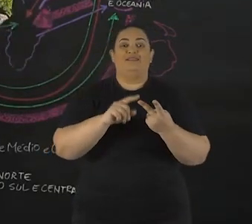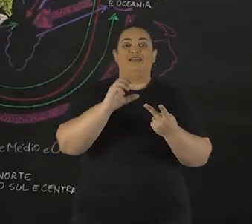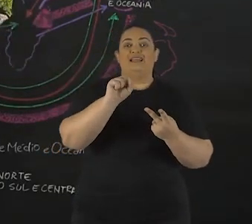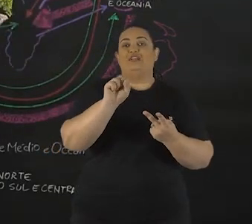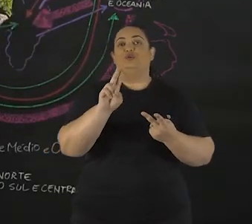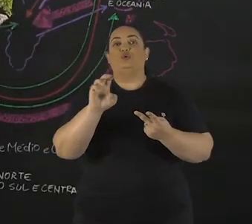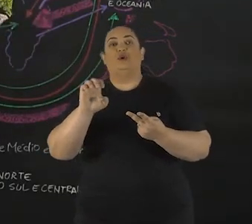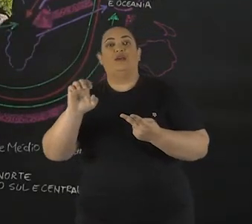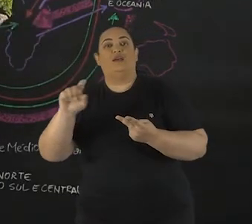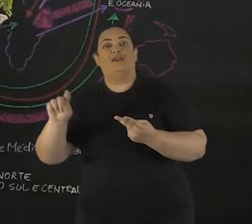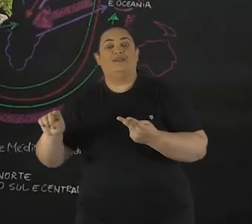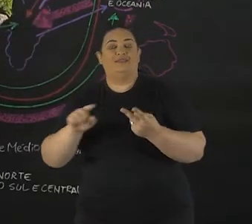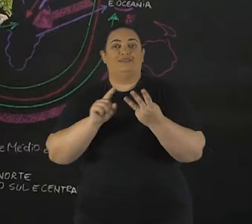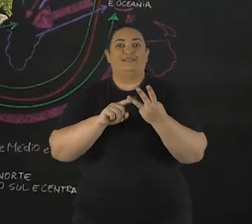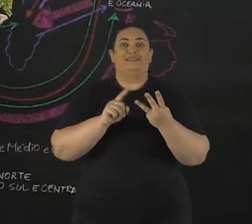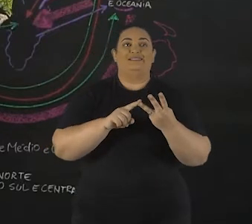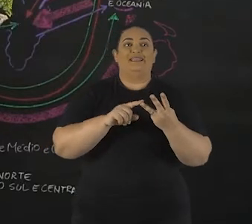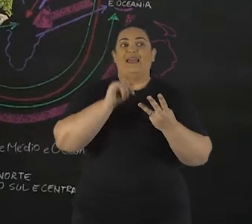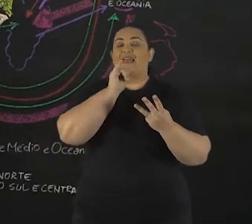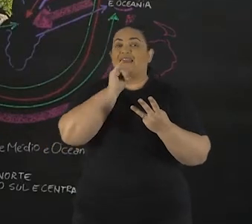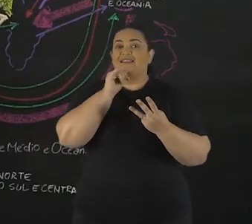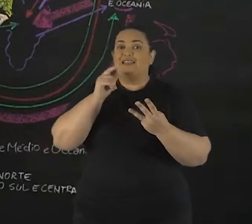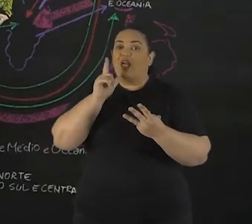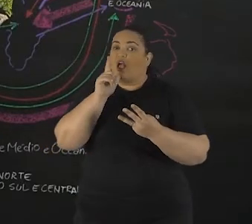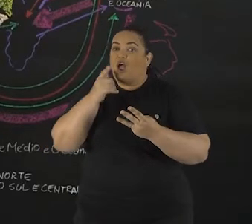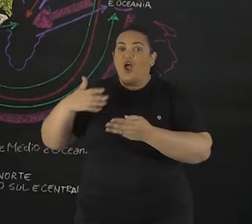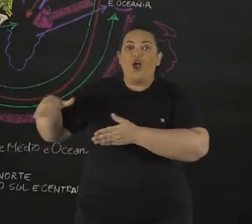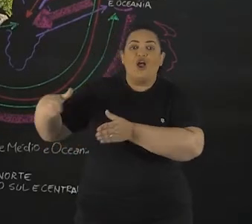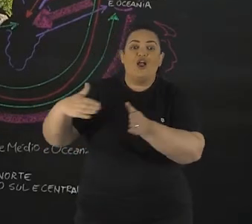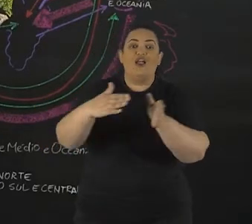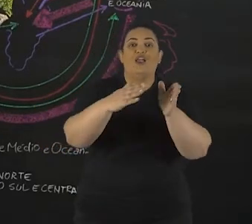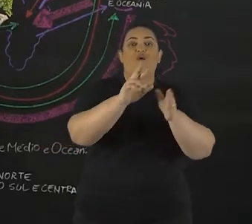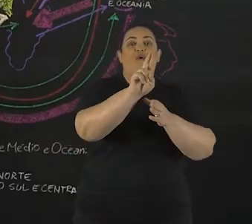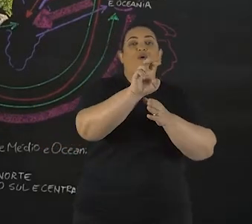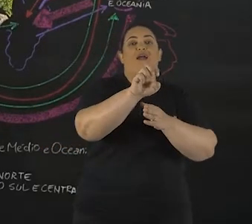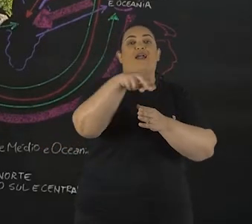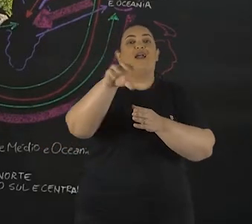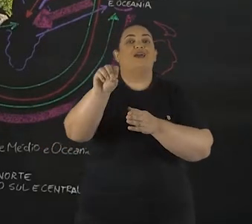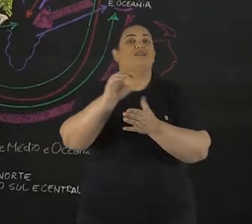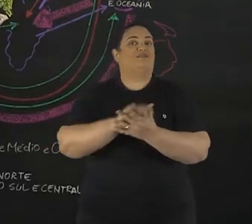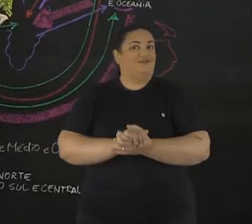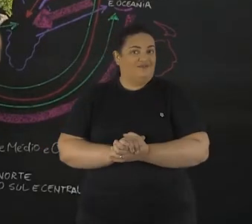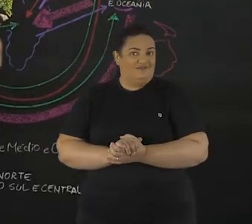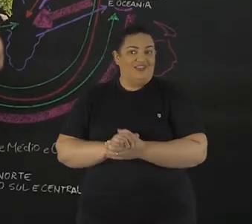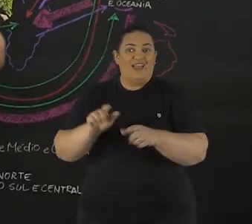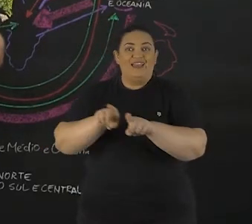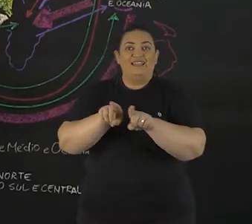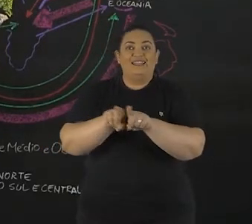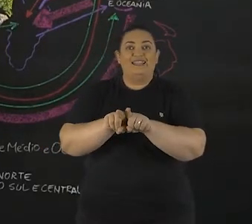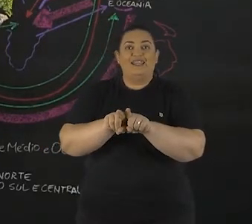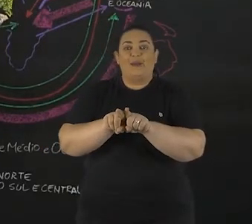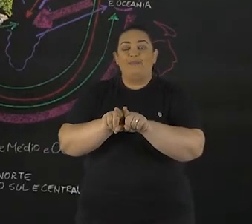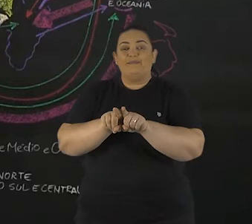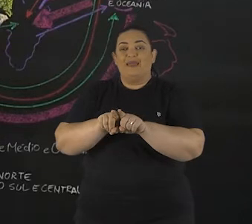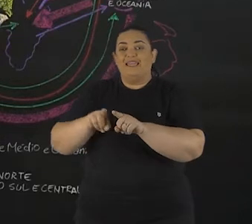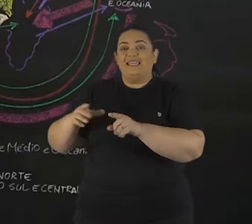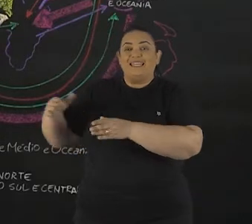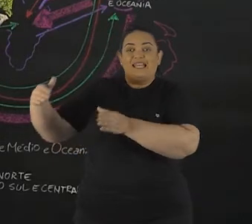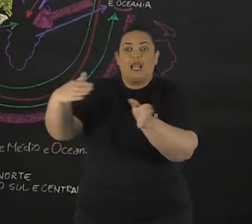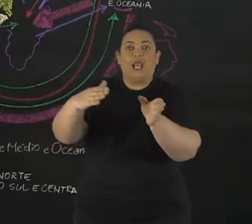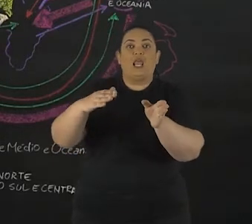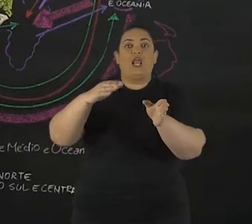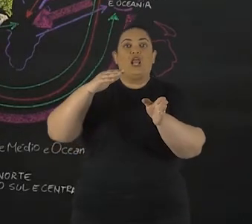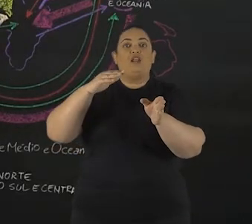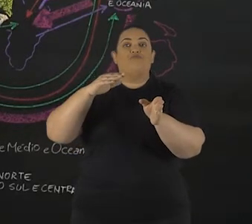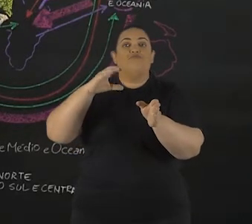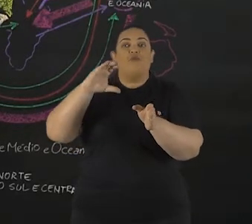abertura artificial de áreas como o rio Ruhr e o Reno na Europa, a região do rio St. Lawrence no Canadá,